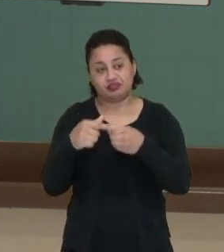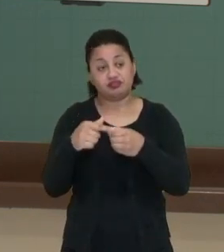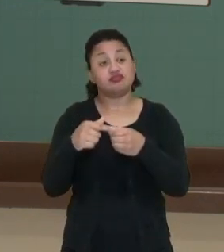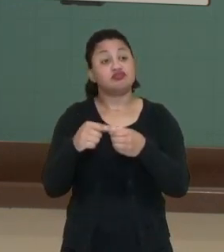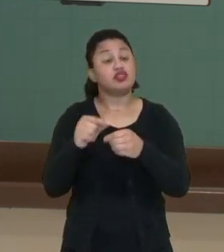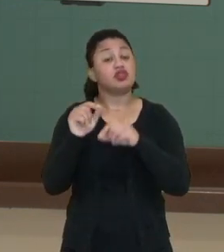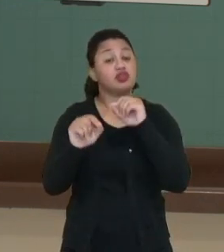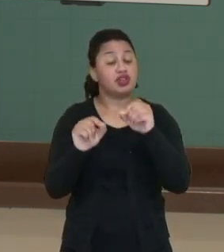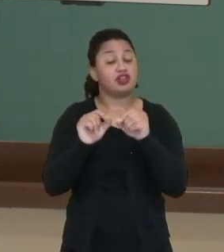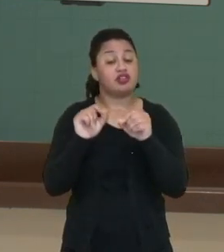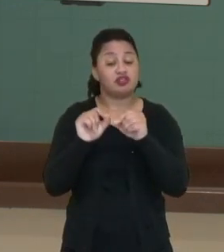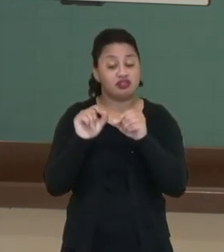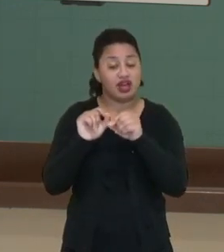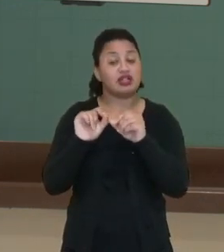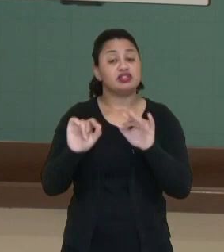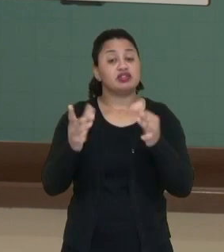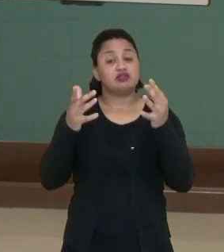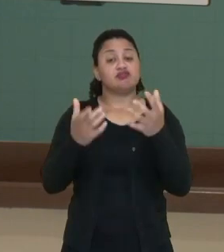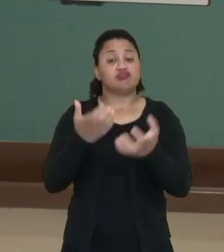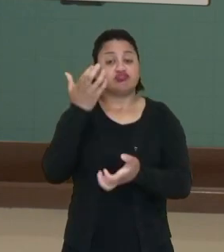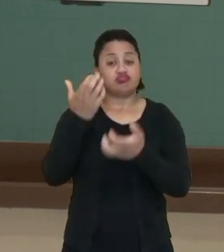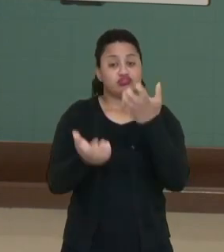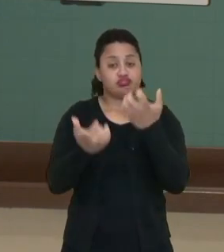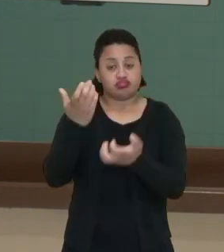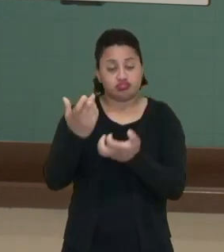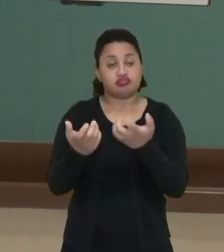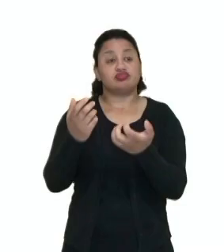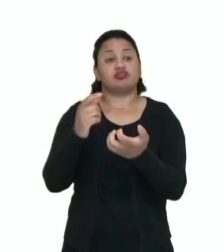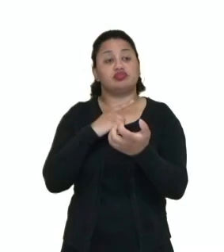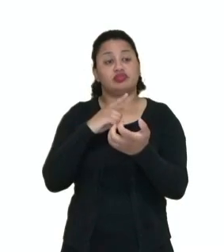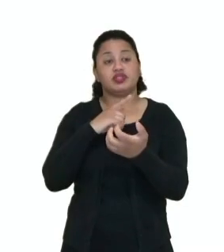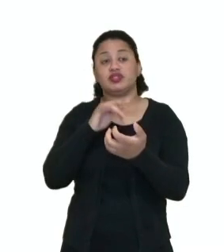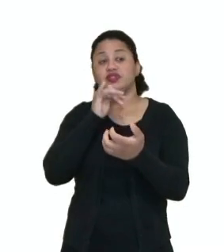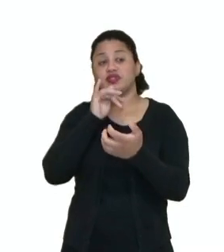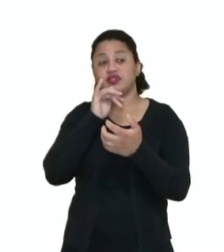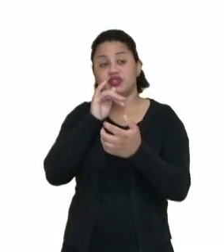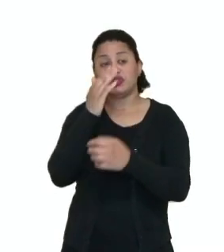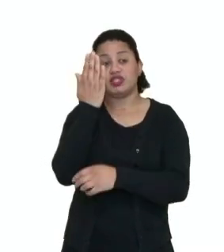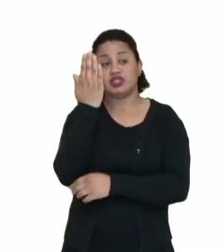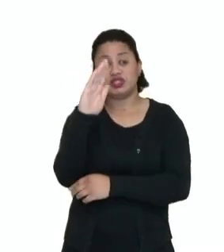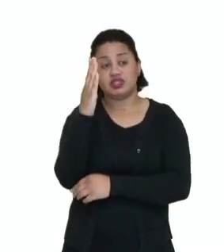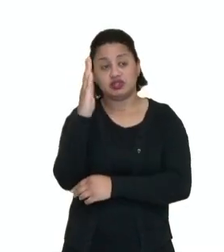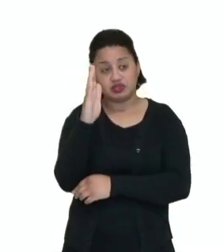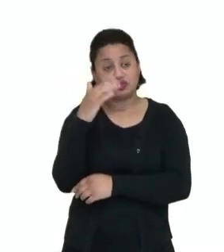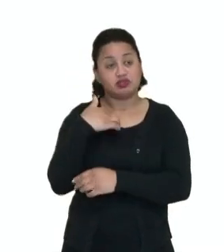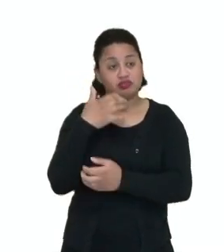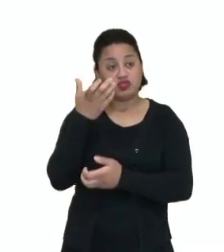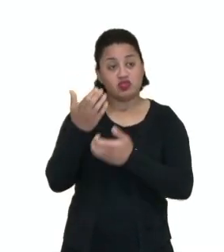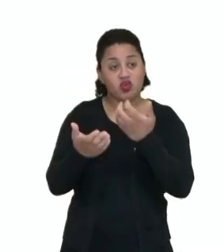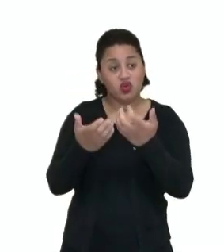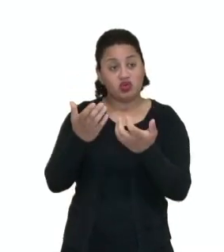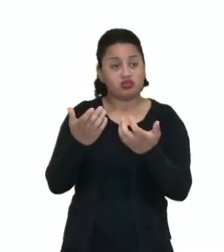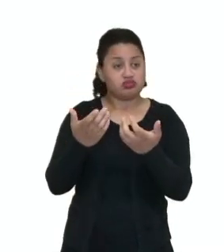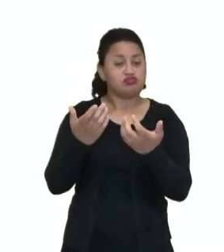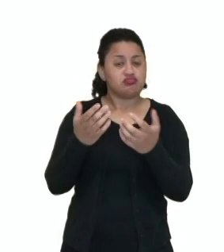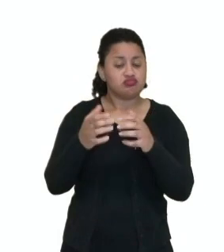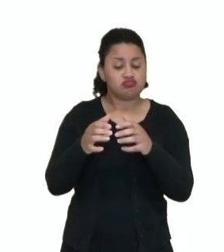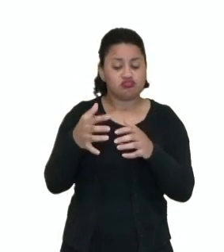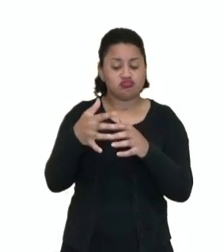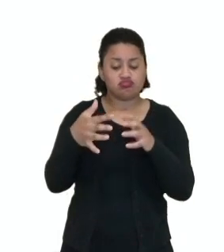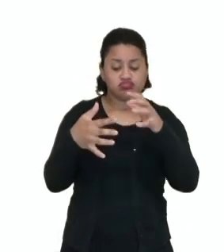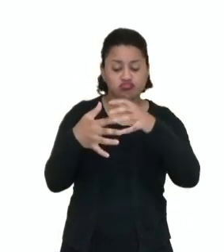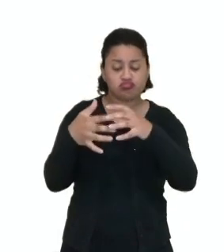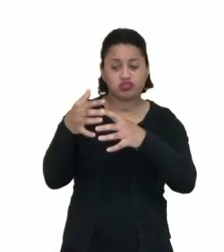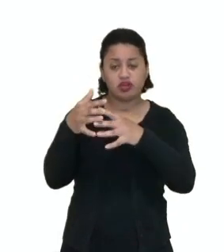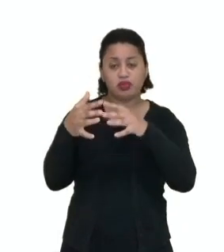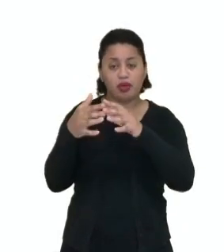participar do quê? Da combustão, da queima. Então, nós temos aqui, ó, o exemplo de uma madeira, um feixe de